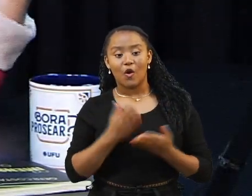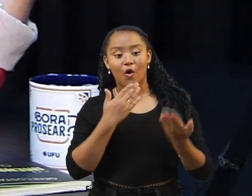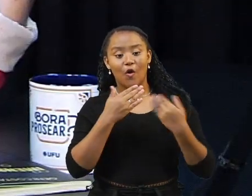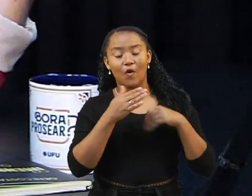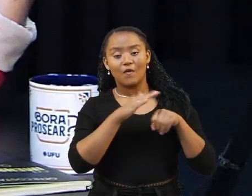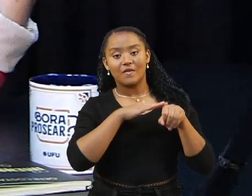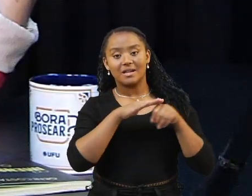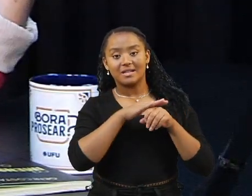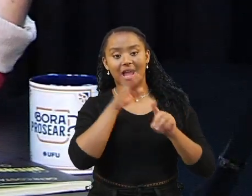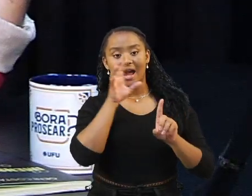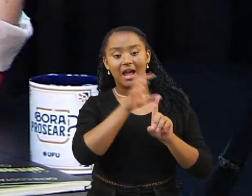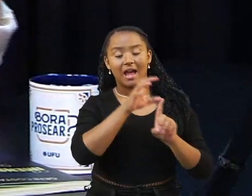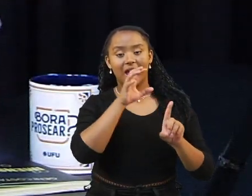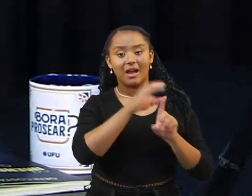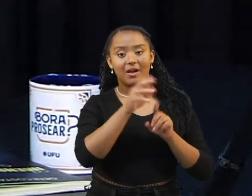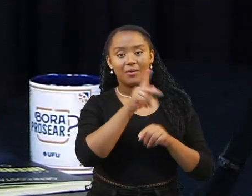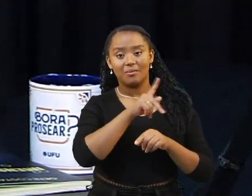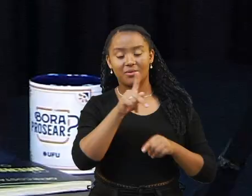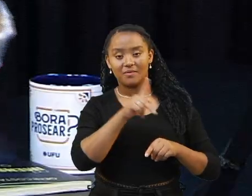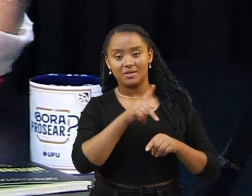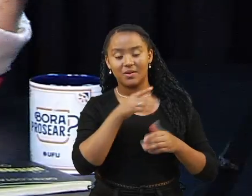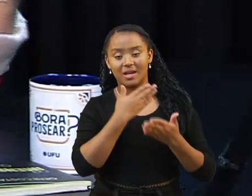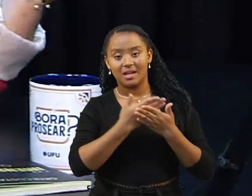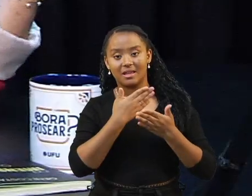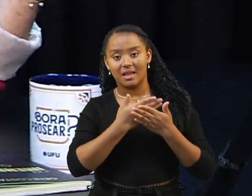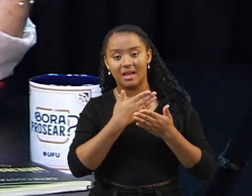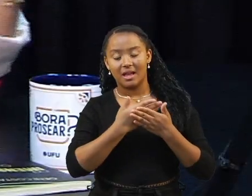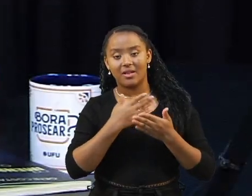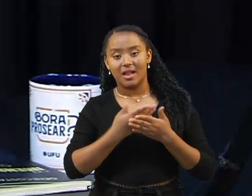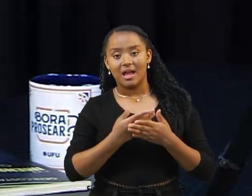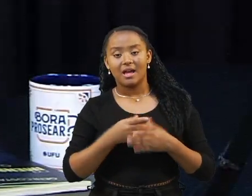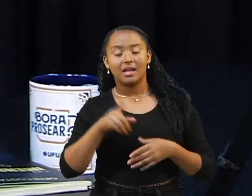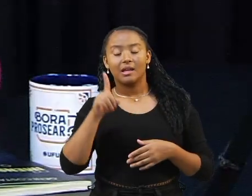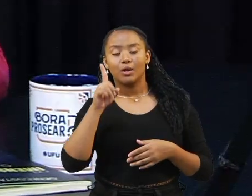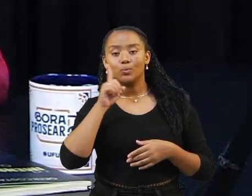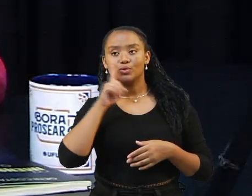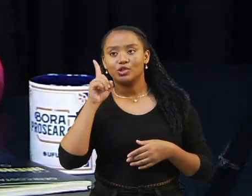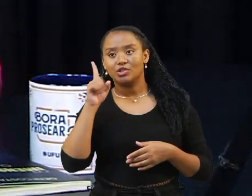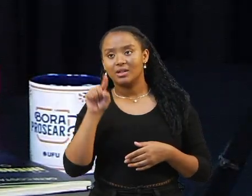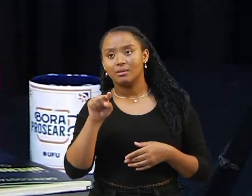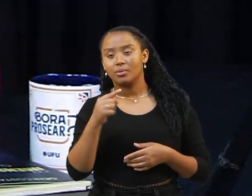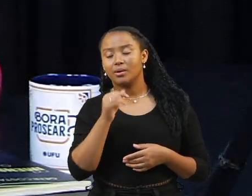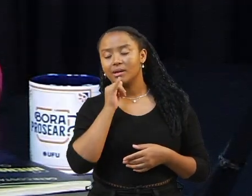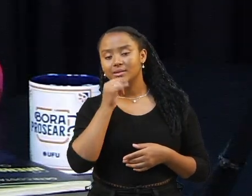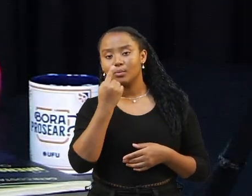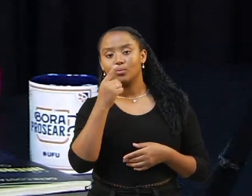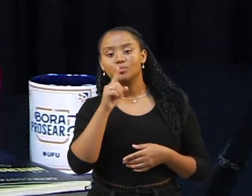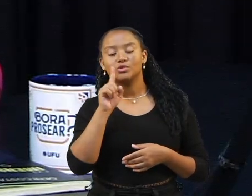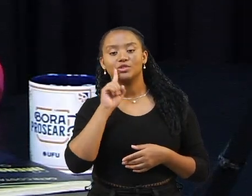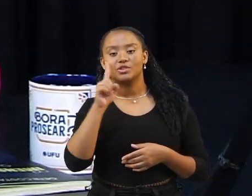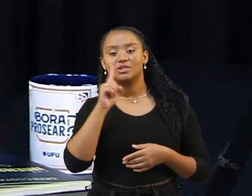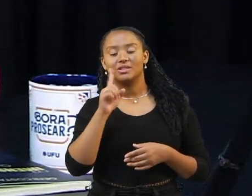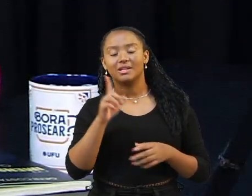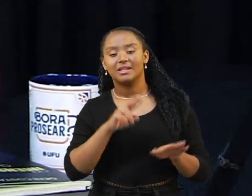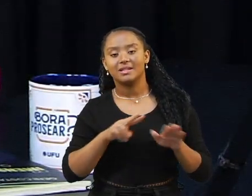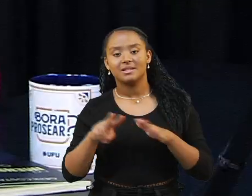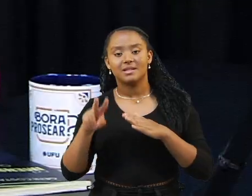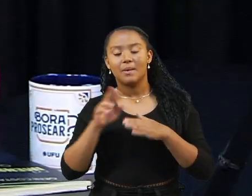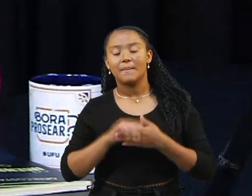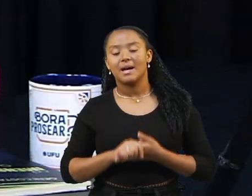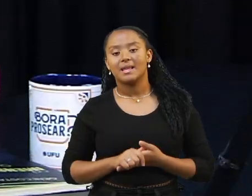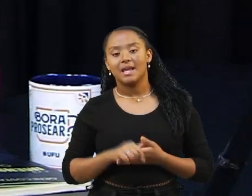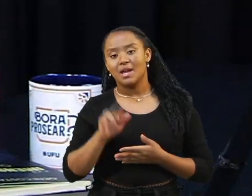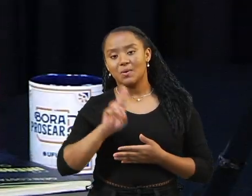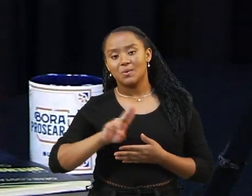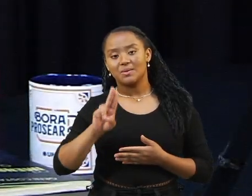professor que dá aula lá que num dia X eu gostaria de usar, né? Mas a gente fazia e dava